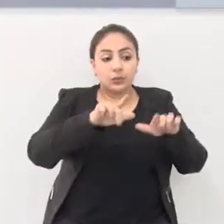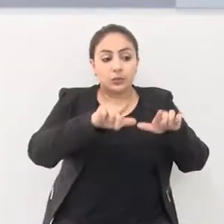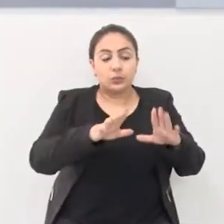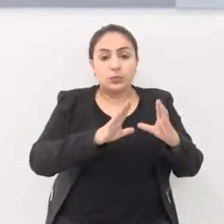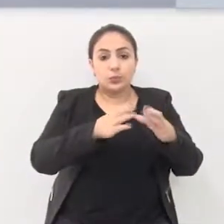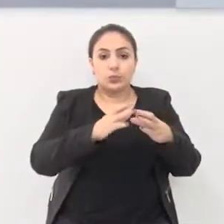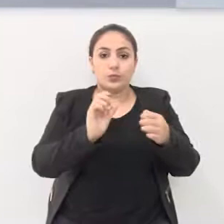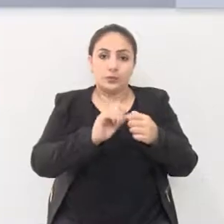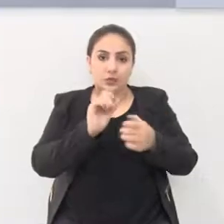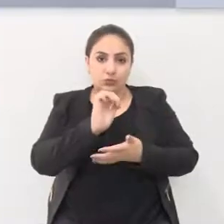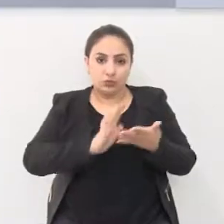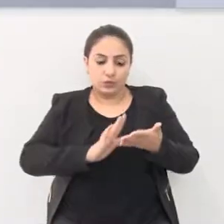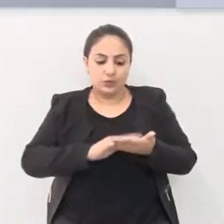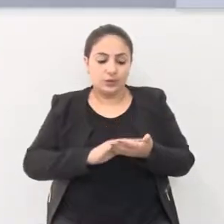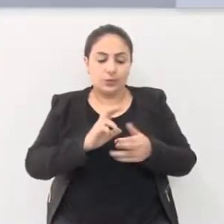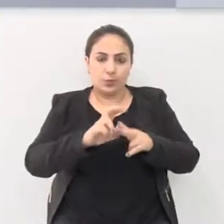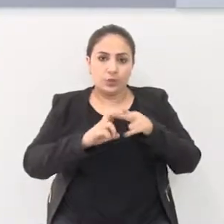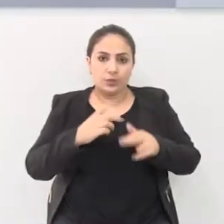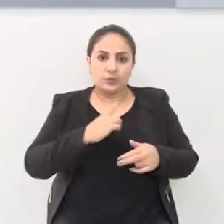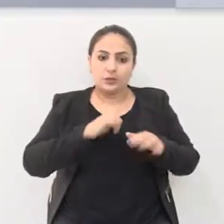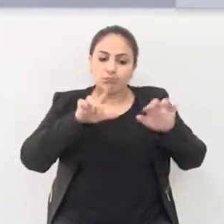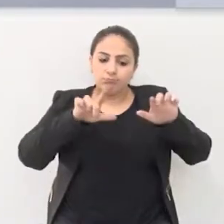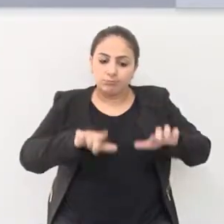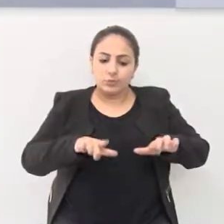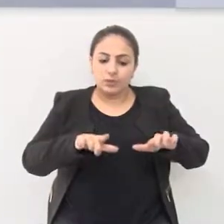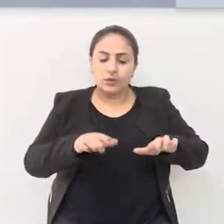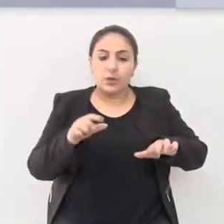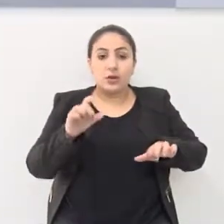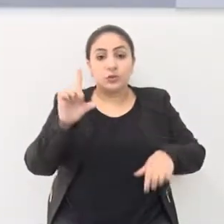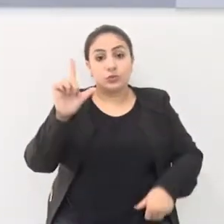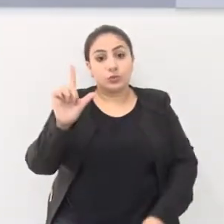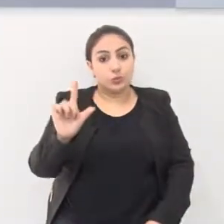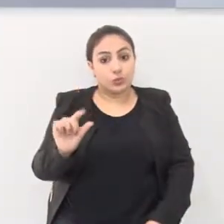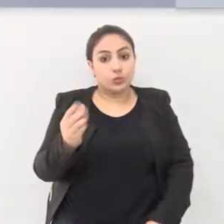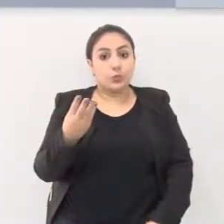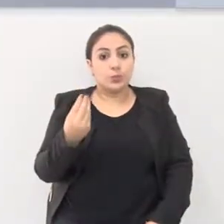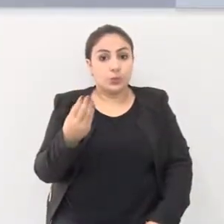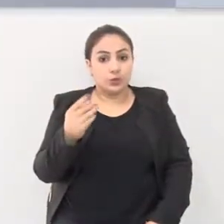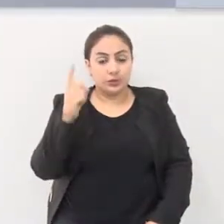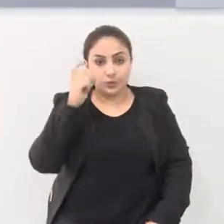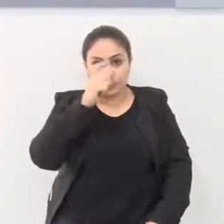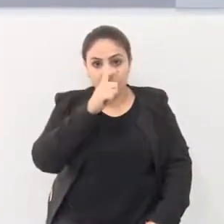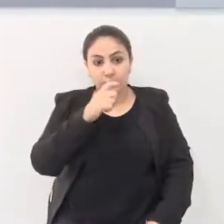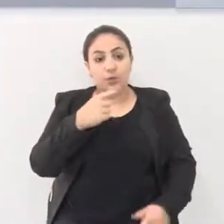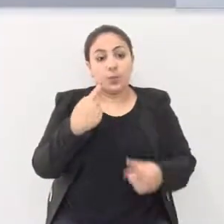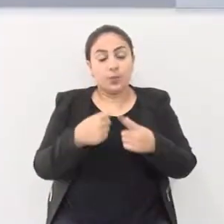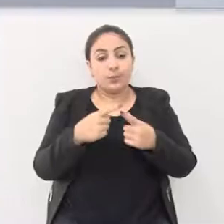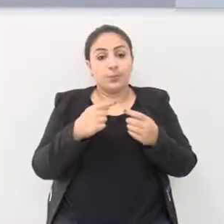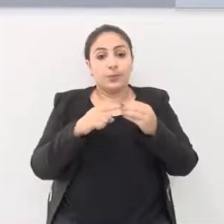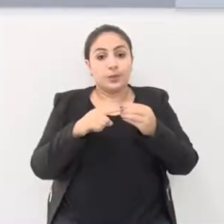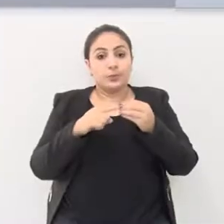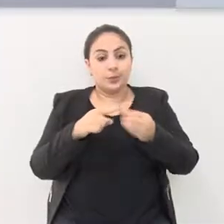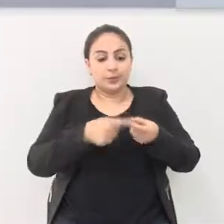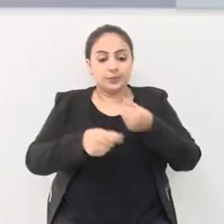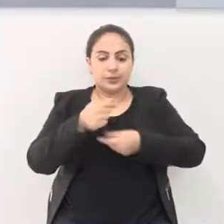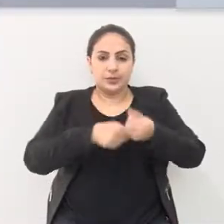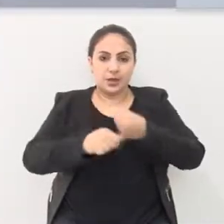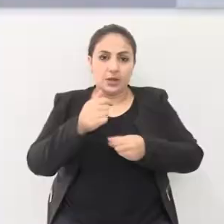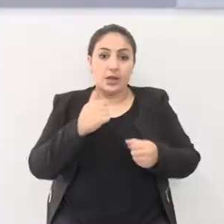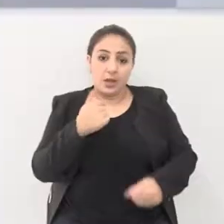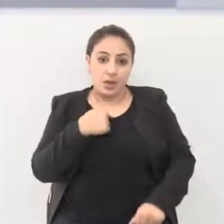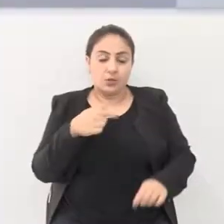até o próprio grupo e fazer as atividades. Então, tendo esse espaço, vai diminuir muito essa dificuldade deles, principalmente